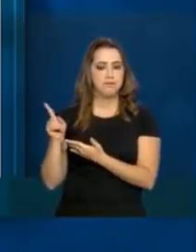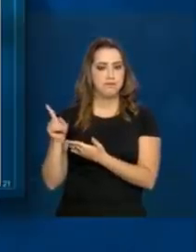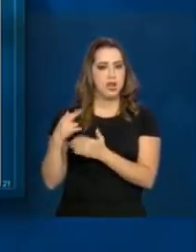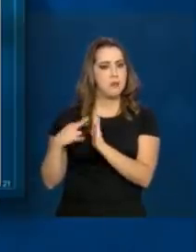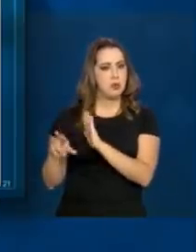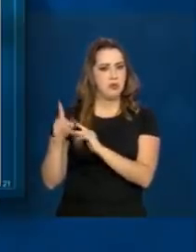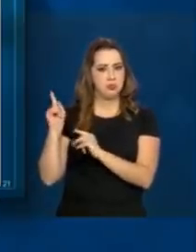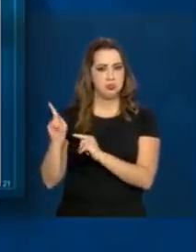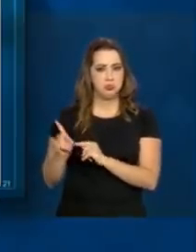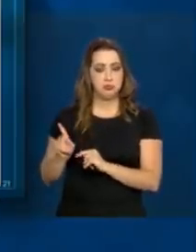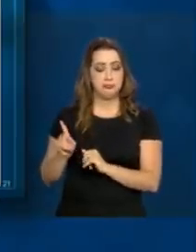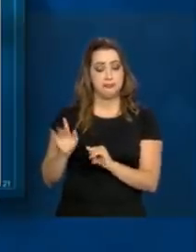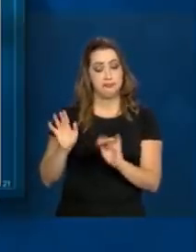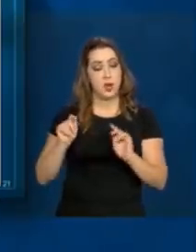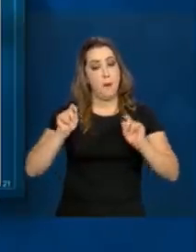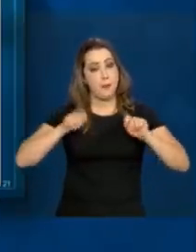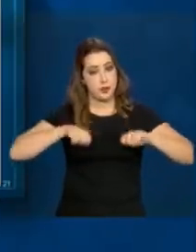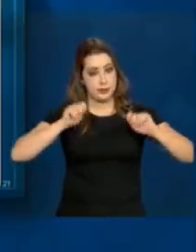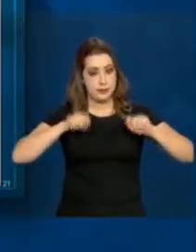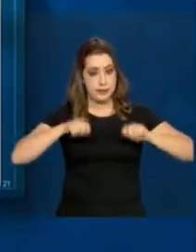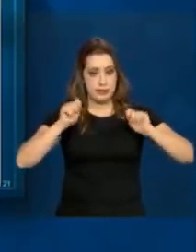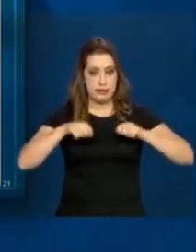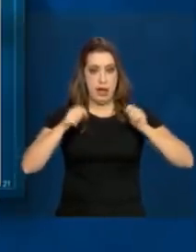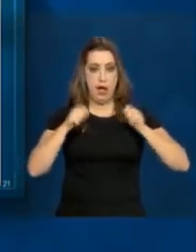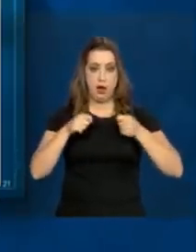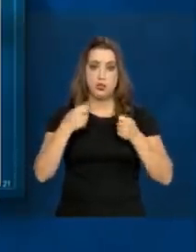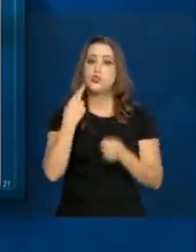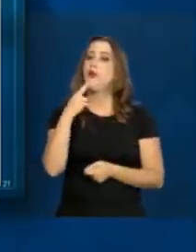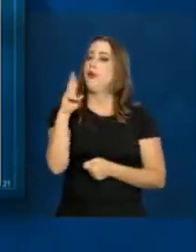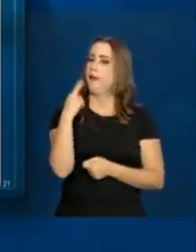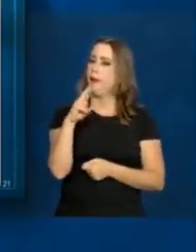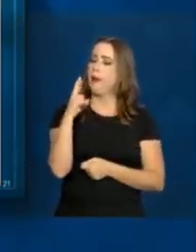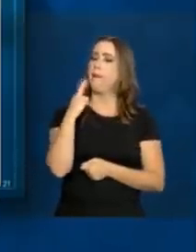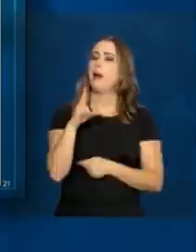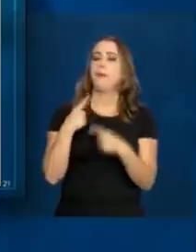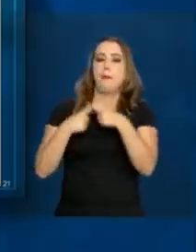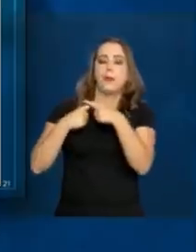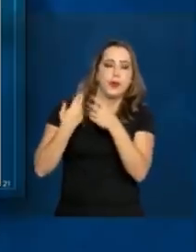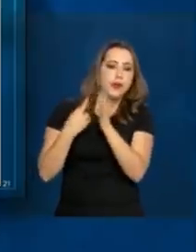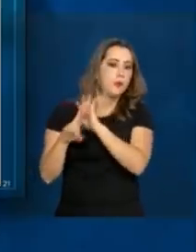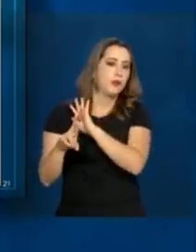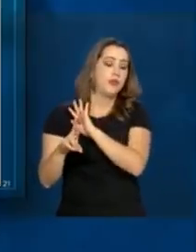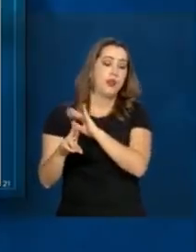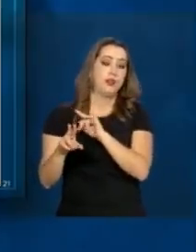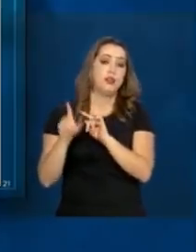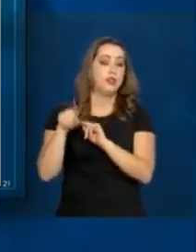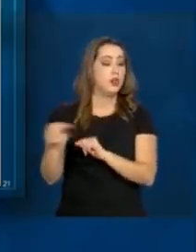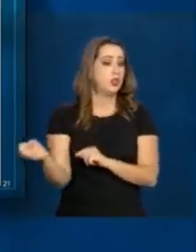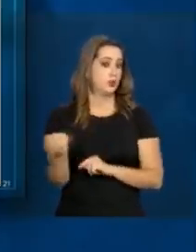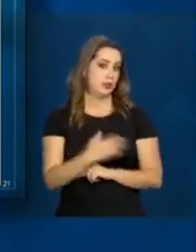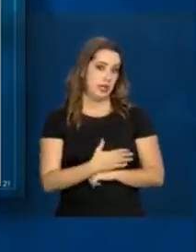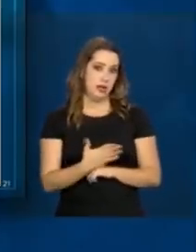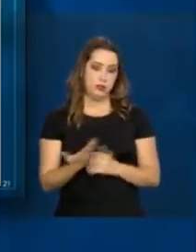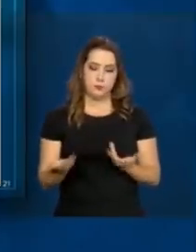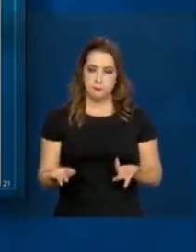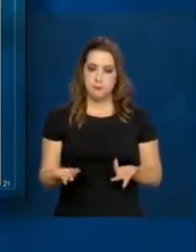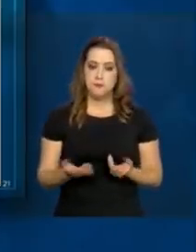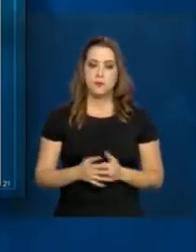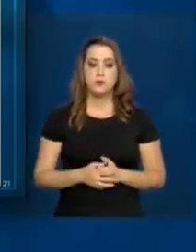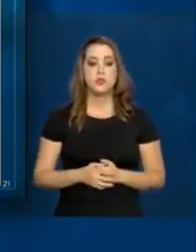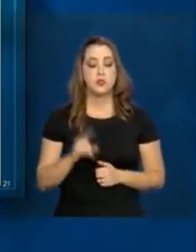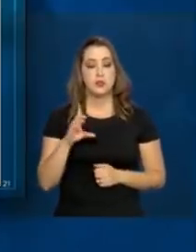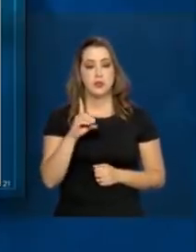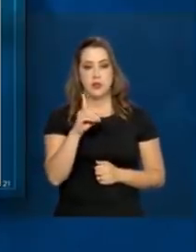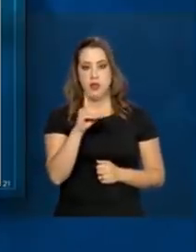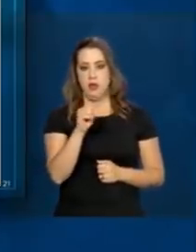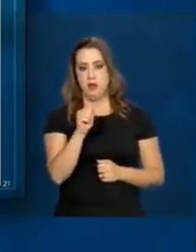terá a possibilidade de contestar esta negativa. Esta é uma novidade. A